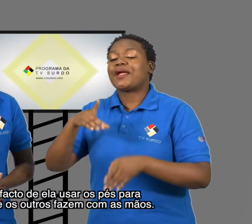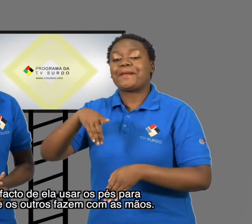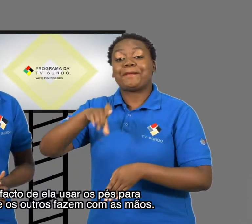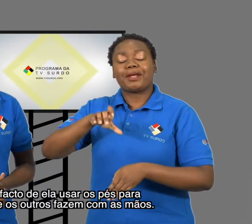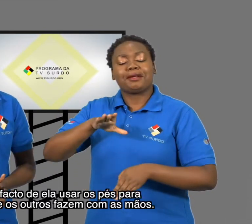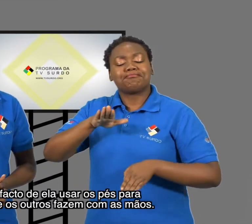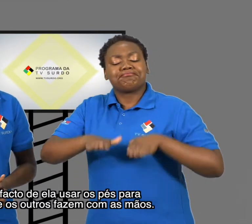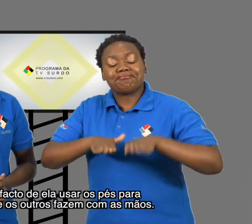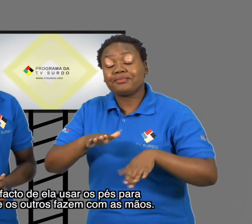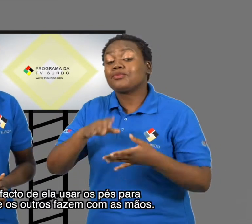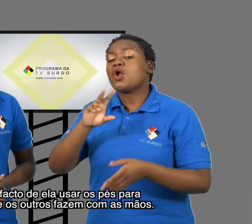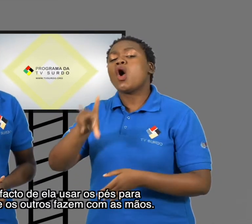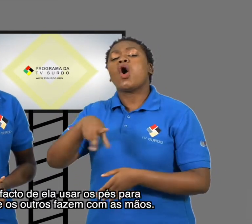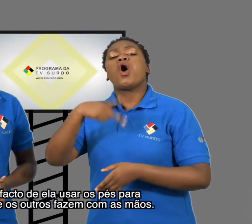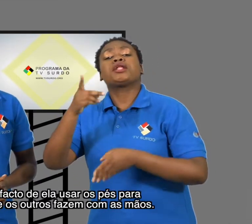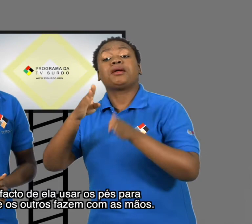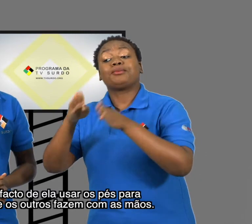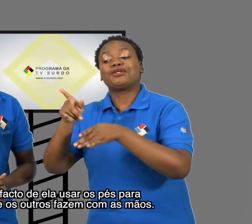fazem com as mãos.